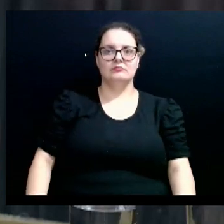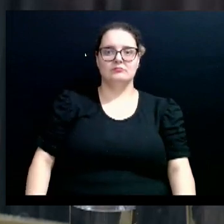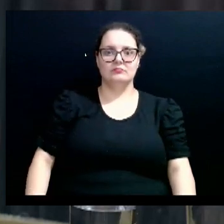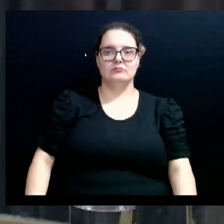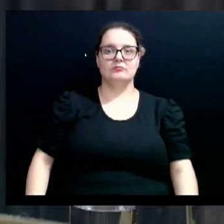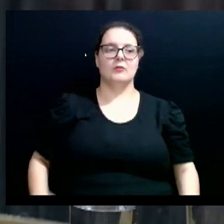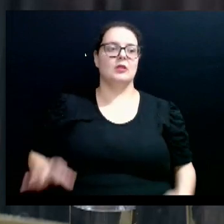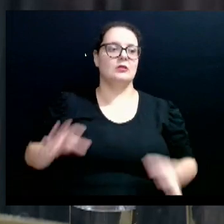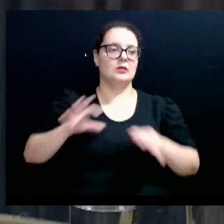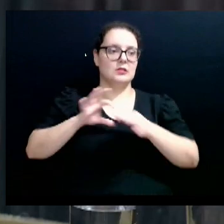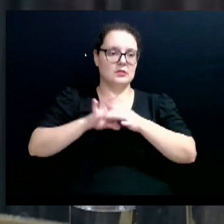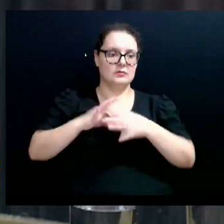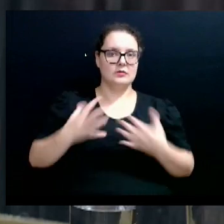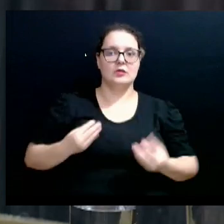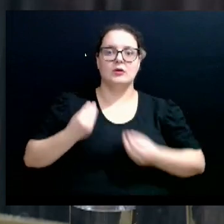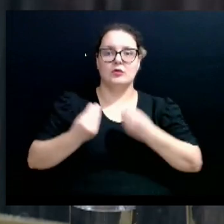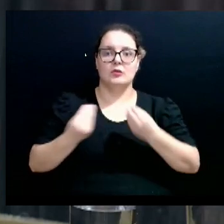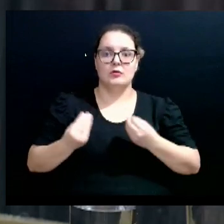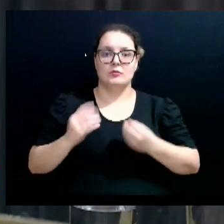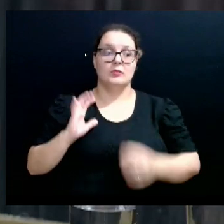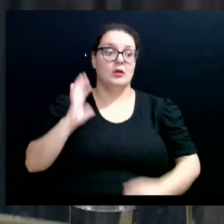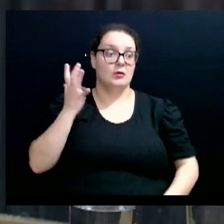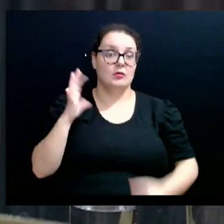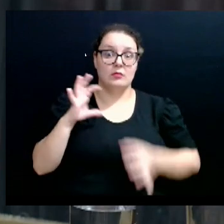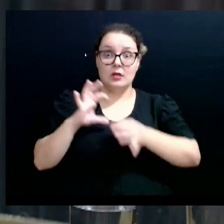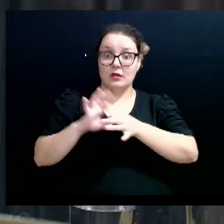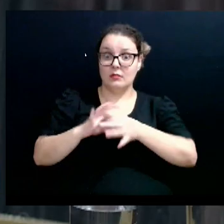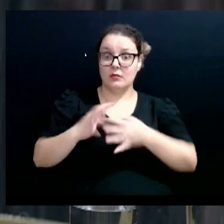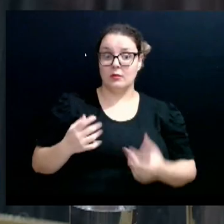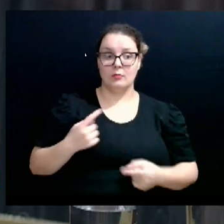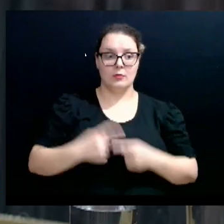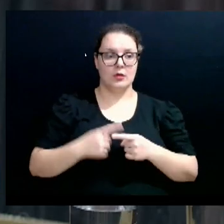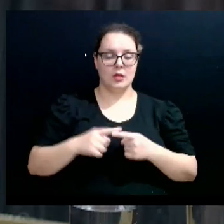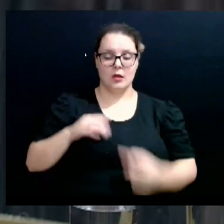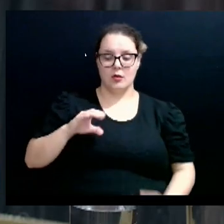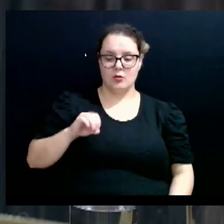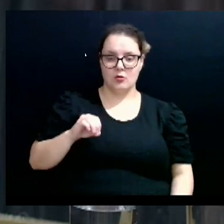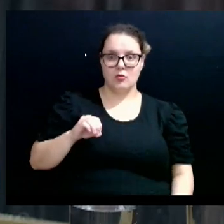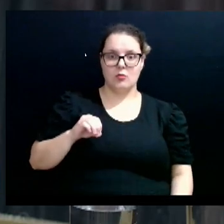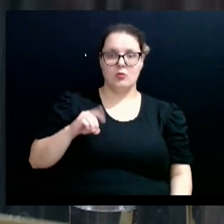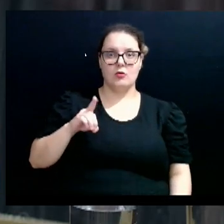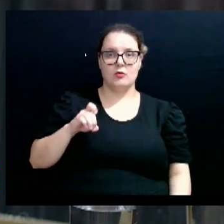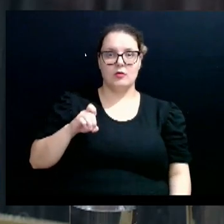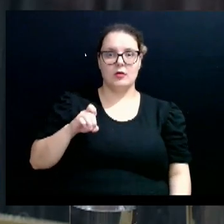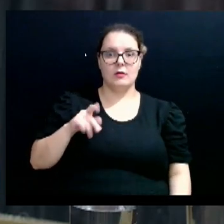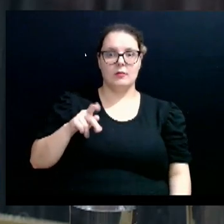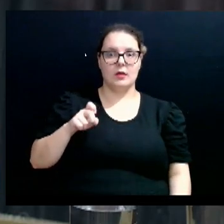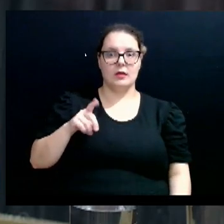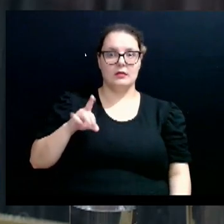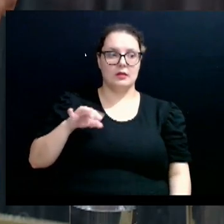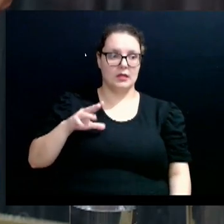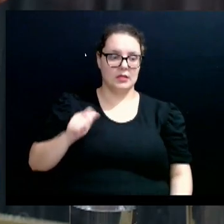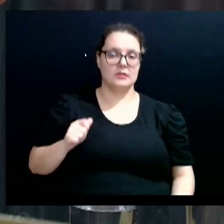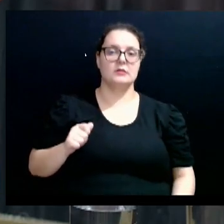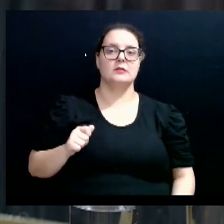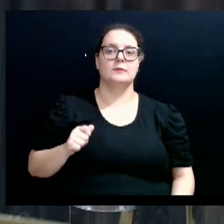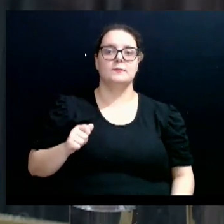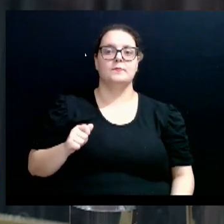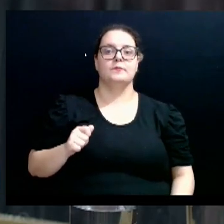se deu esse vínculo, porque a codependência, né, tem o dependente ele